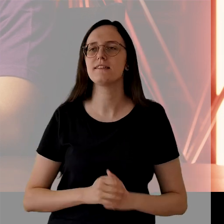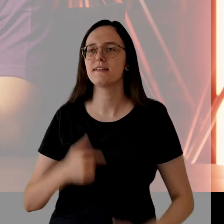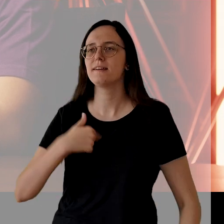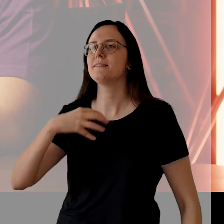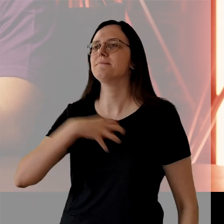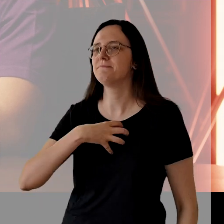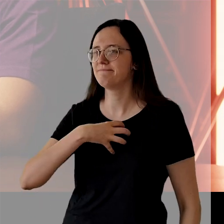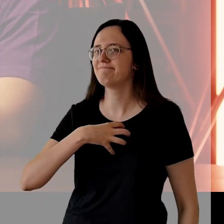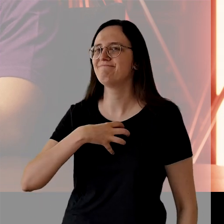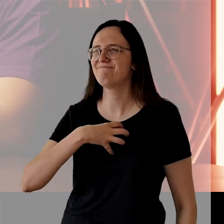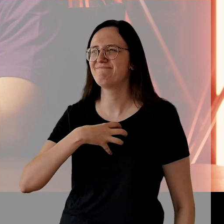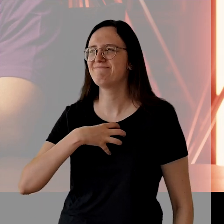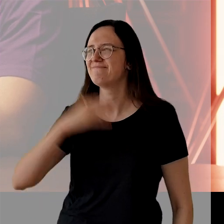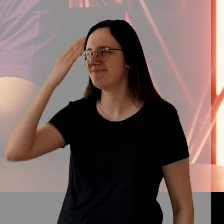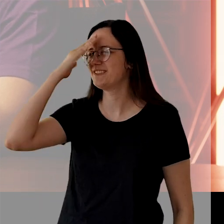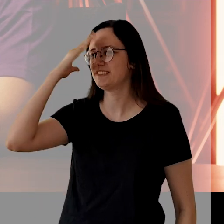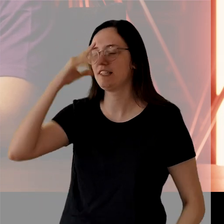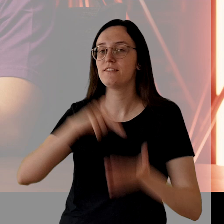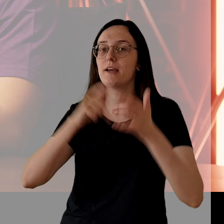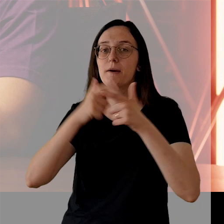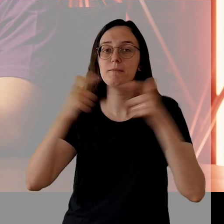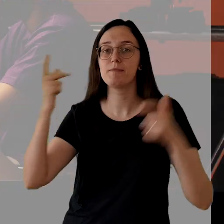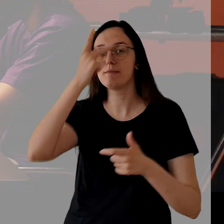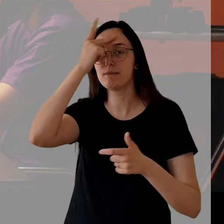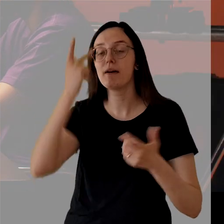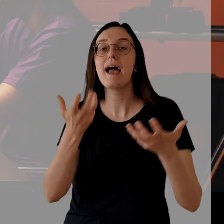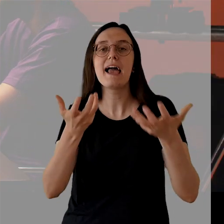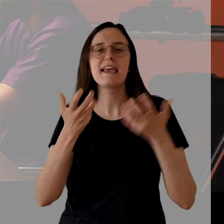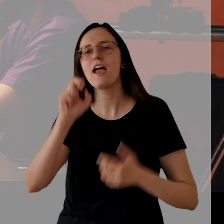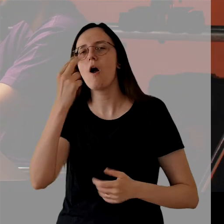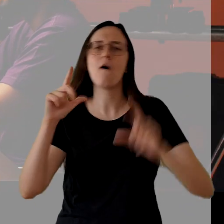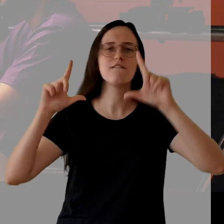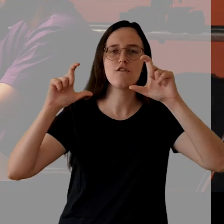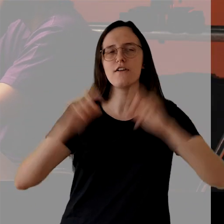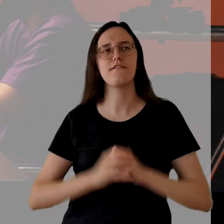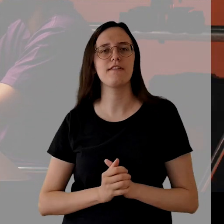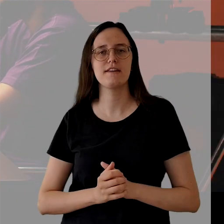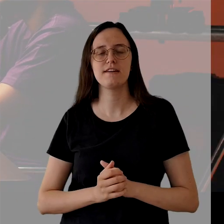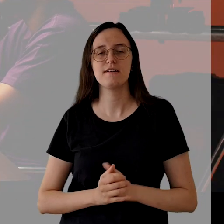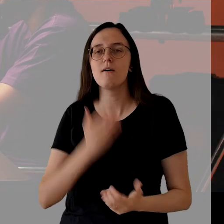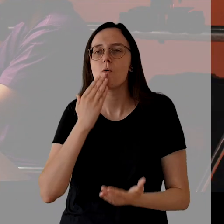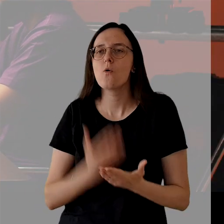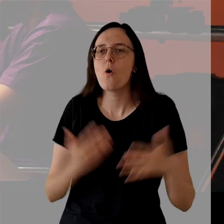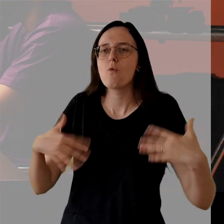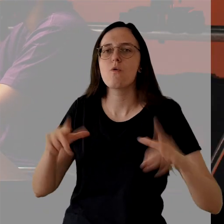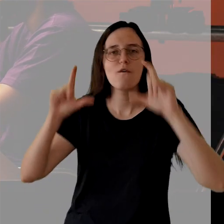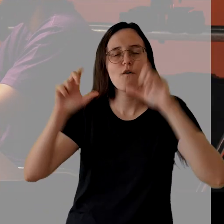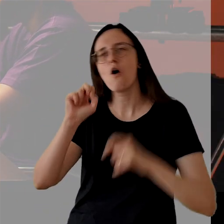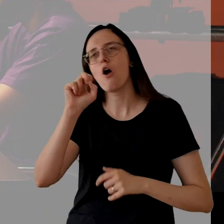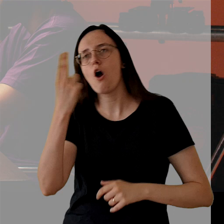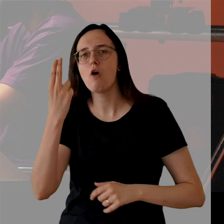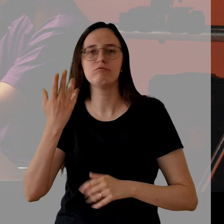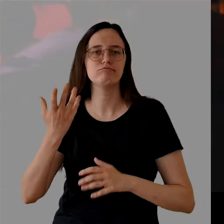que, sei lá, a grande maioria das pessoas estavam querendo fazer ou fotografia, encantados pela fotografia, né, ou pela